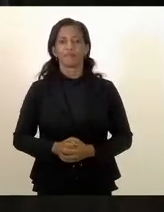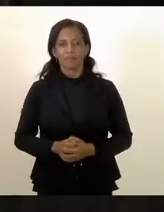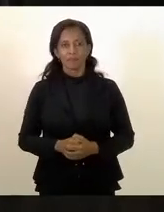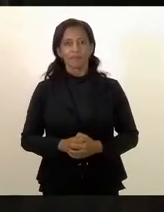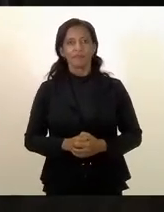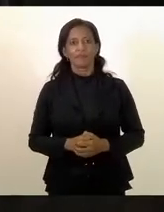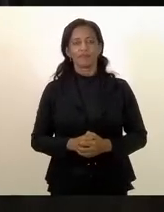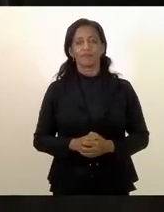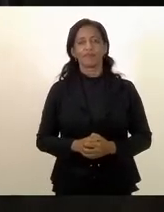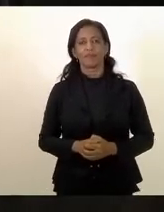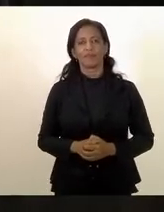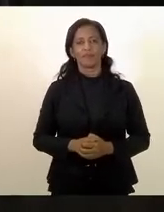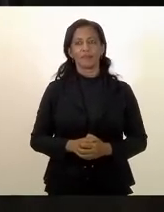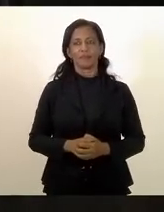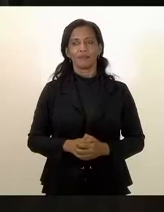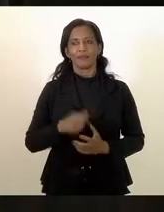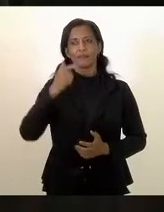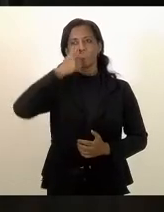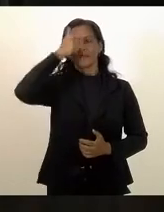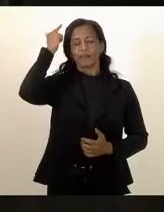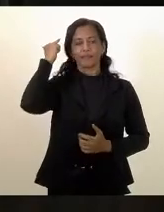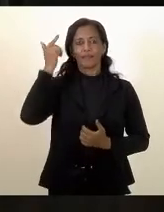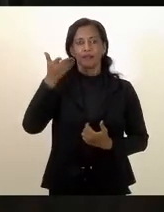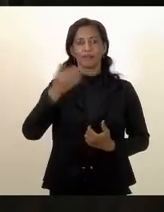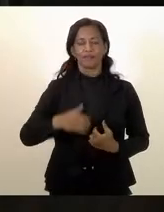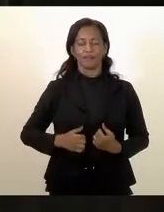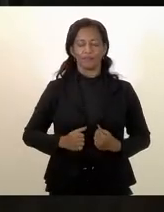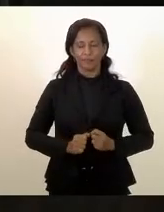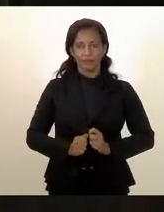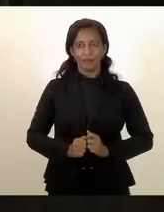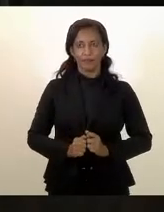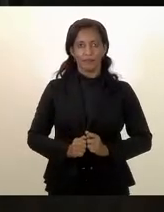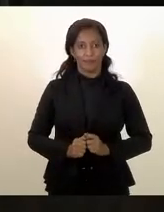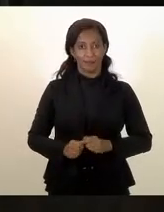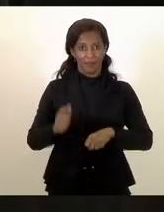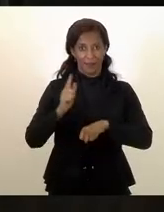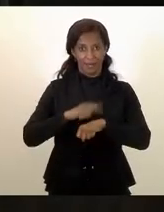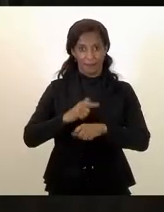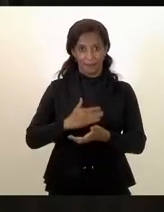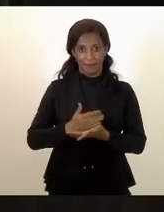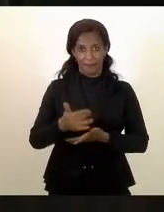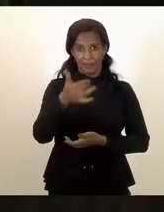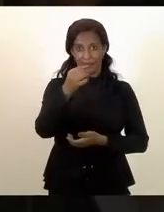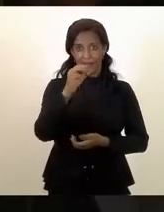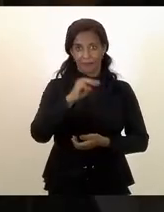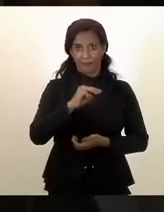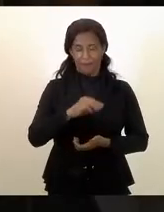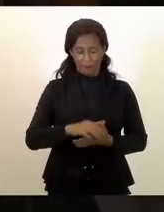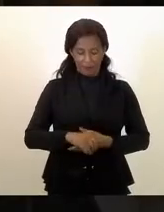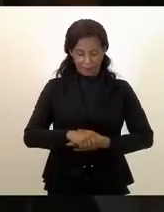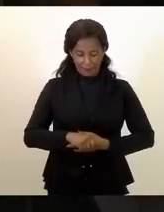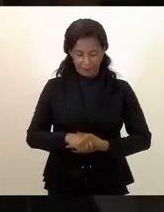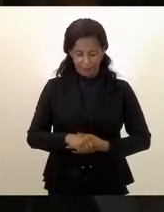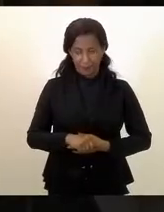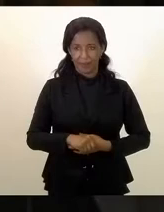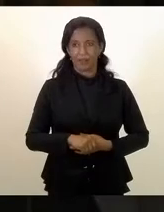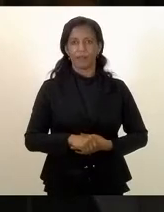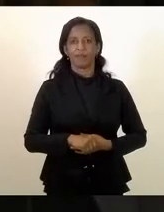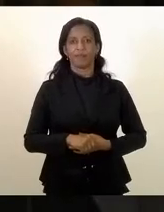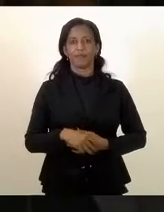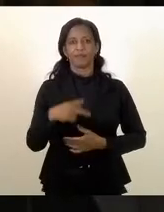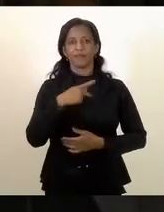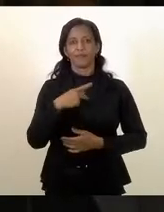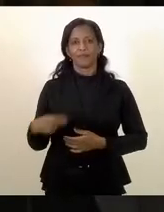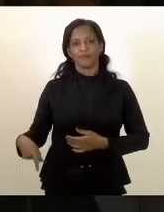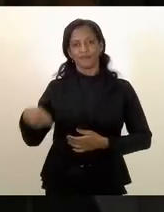contra a covid deputado Luiz Paulo vosso tempo será contado a partir de agora senhora presidente deputada Tia